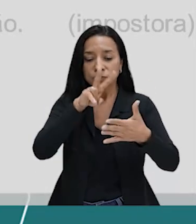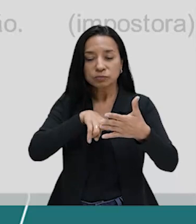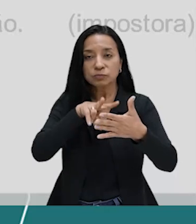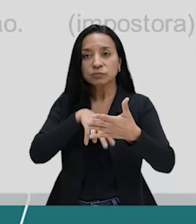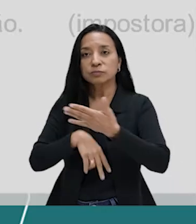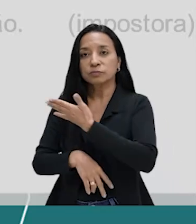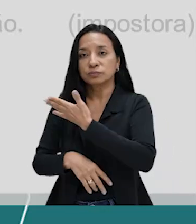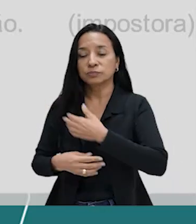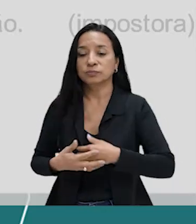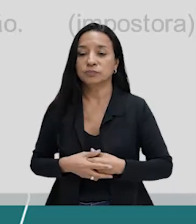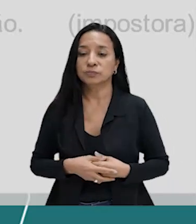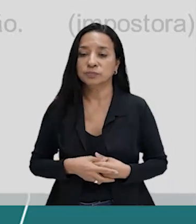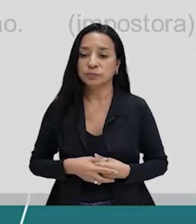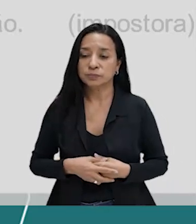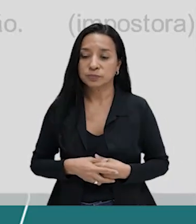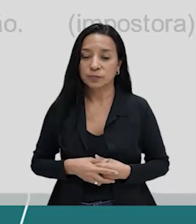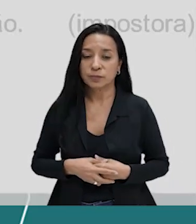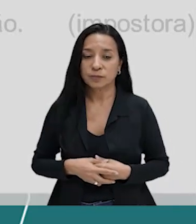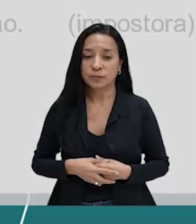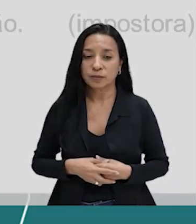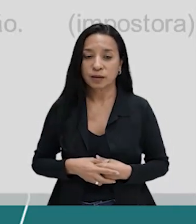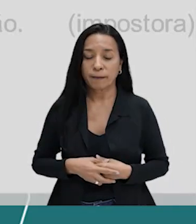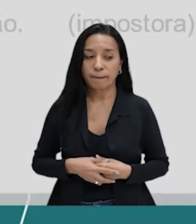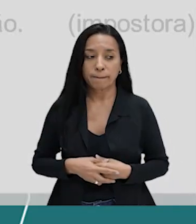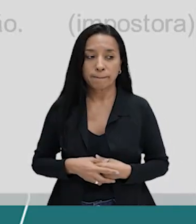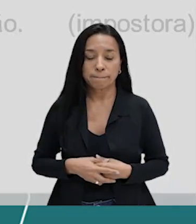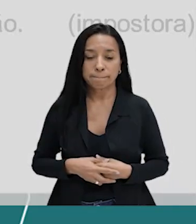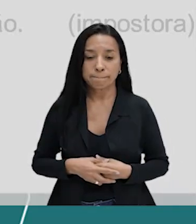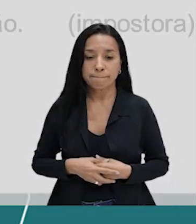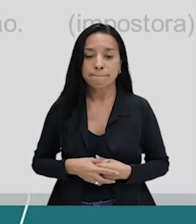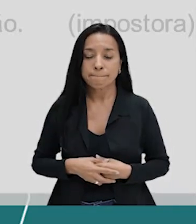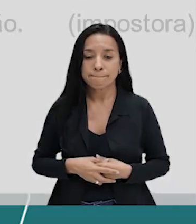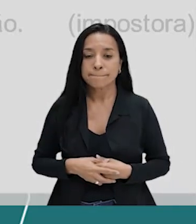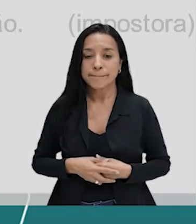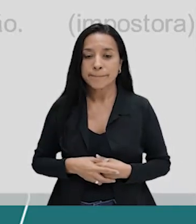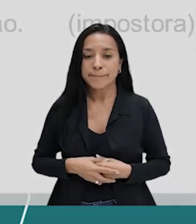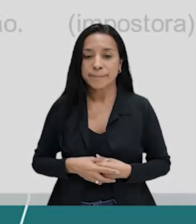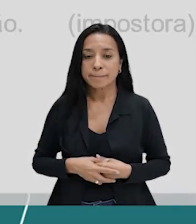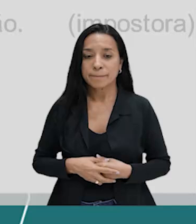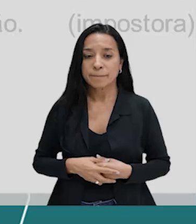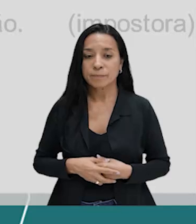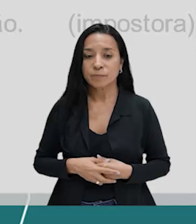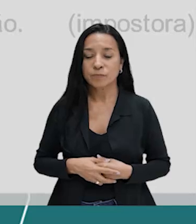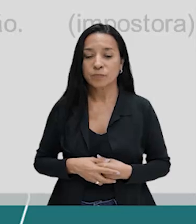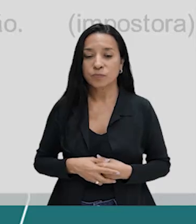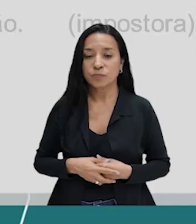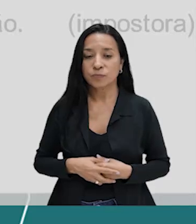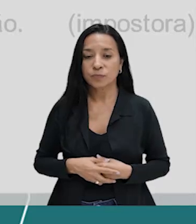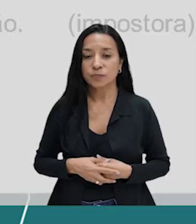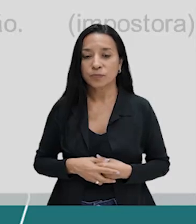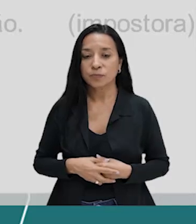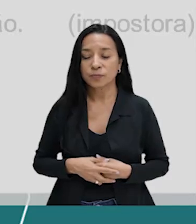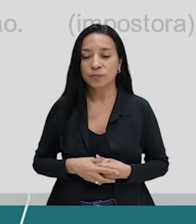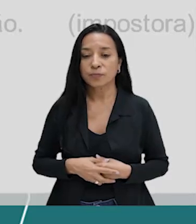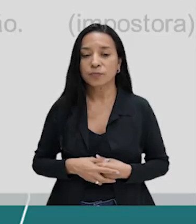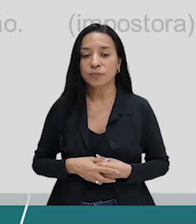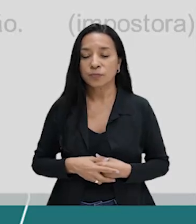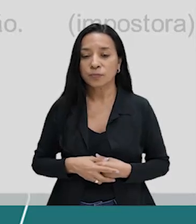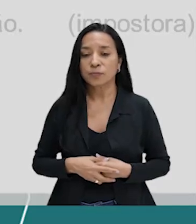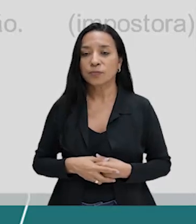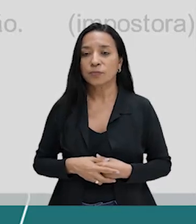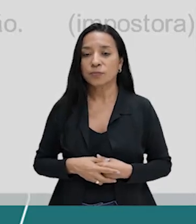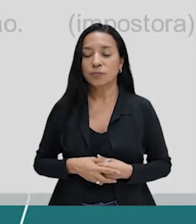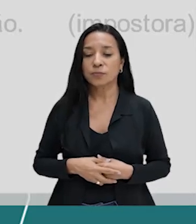sentido. Transmite um significado quando posposto ao substantivo e outro significado quando ele está anteposto